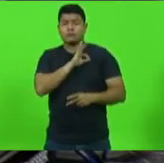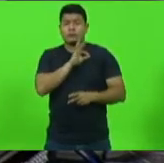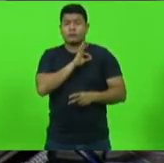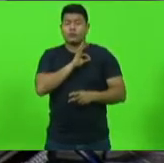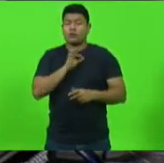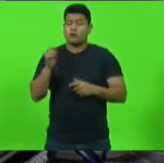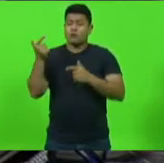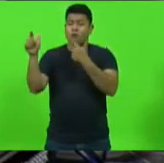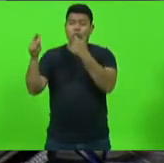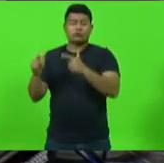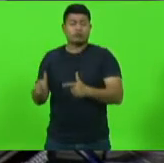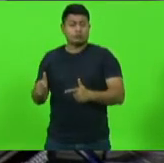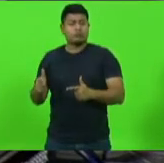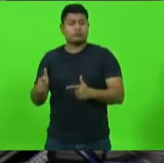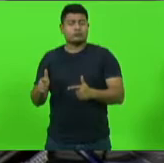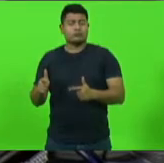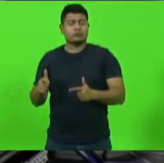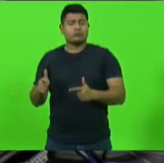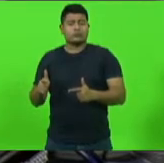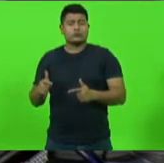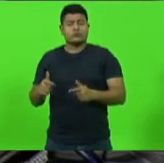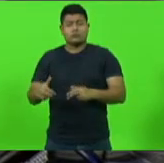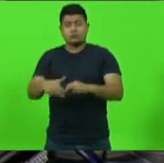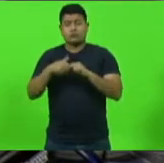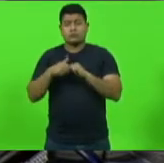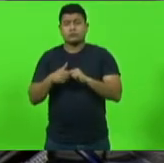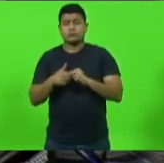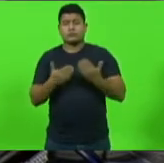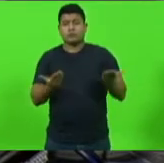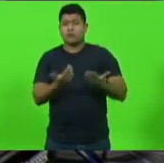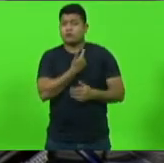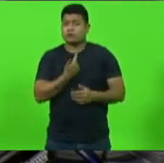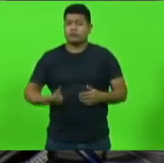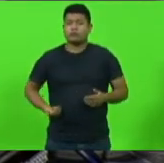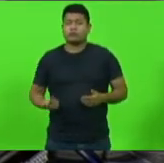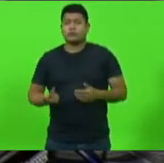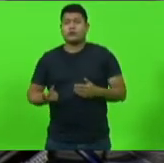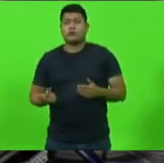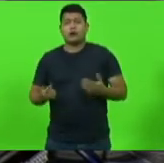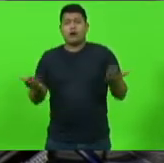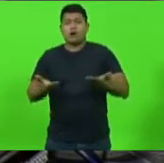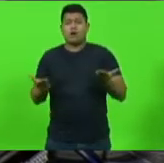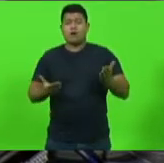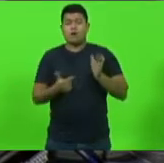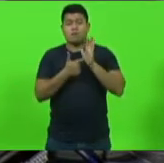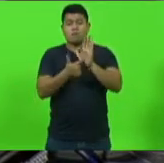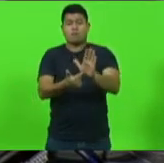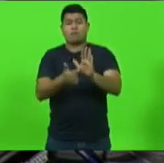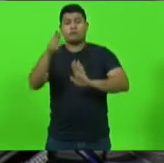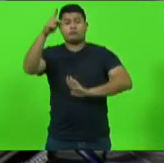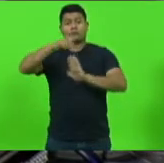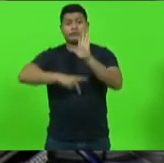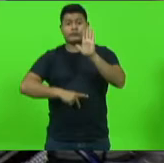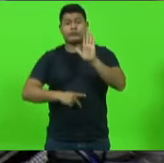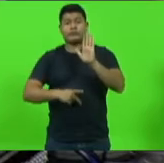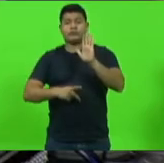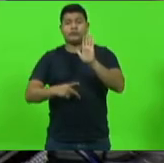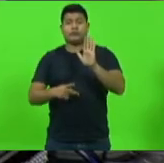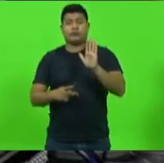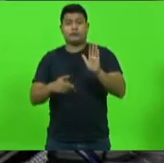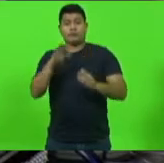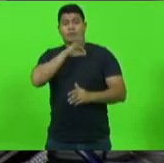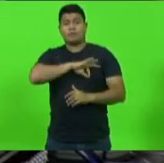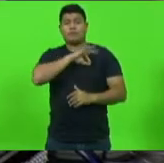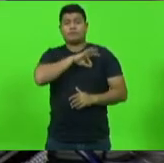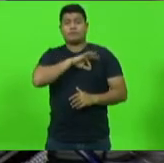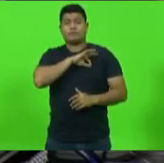oficiais. Portanto, quando o Estado traz nesse plano que vai colocar a remuneração